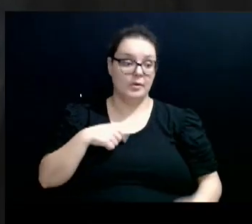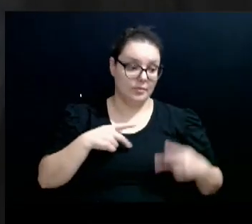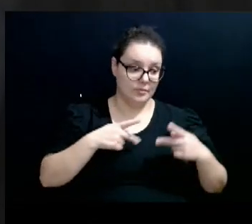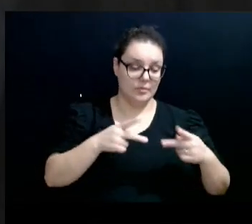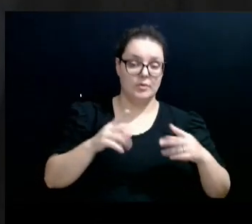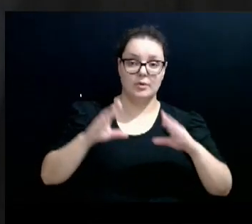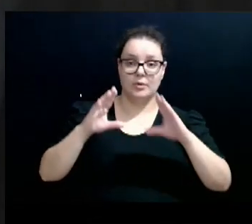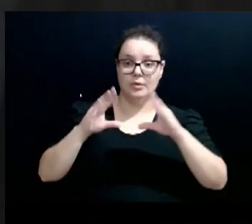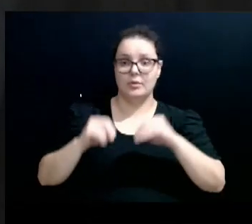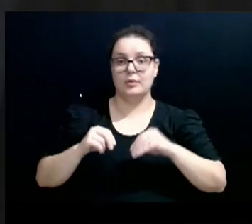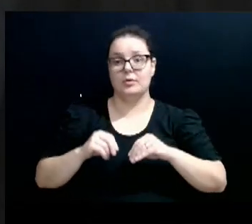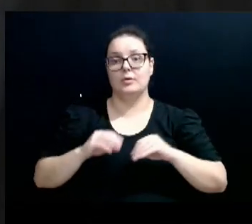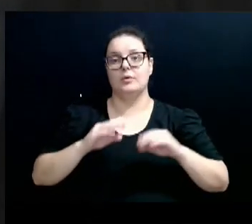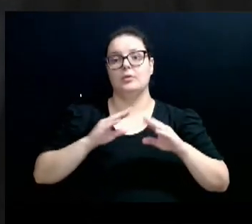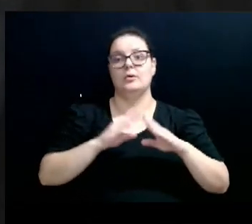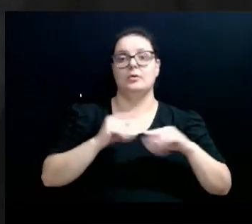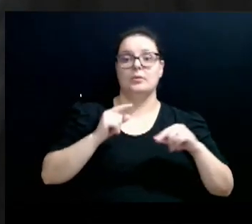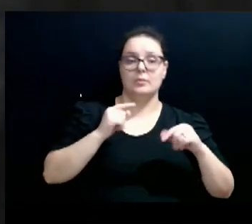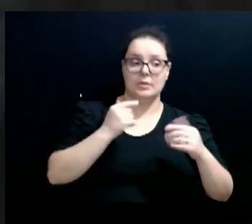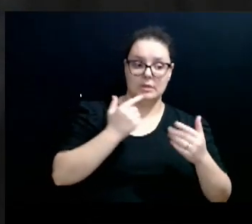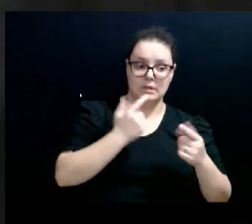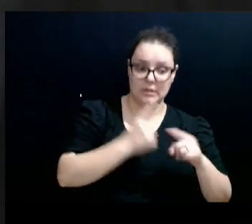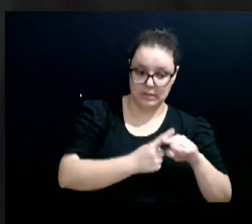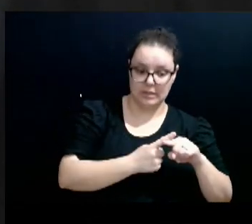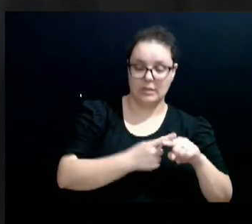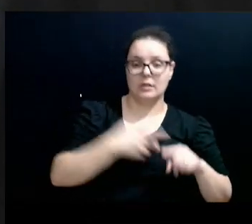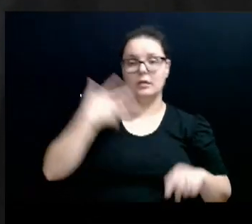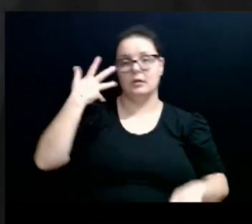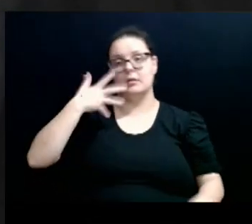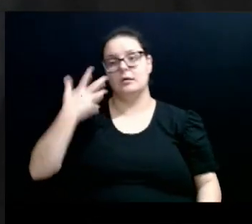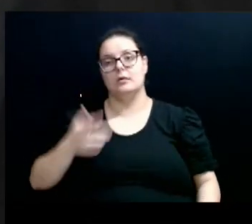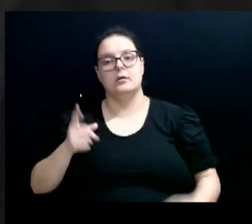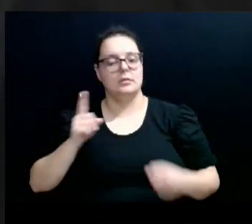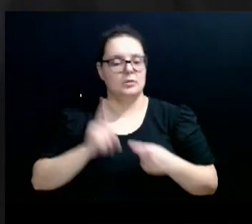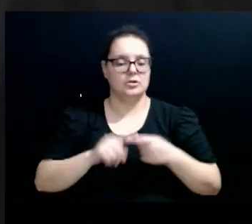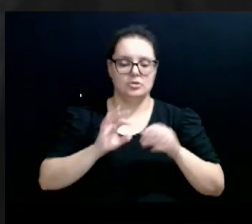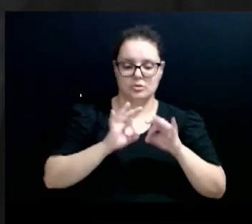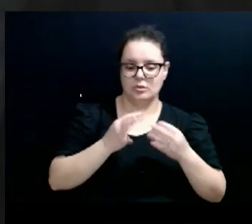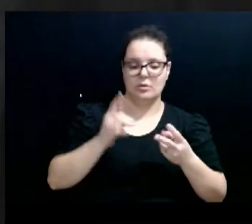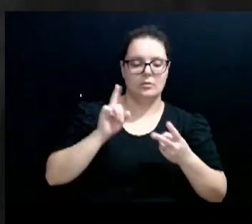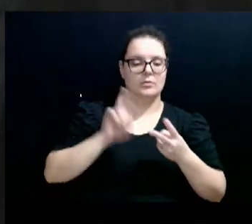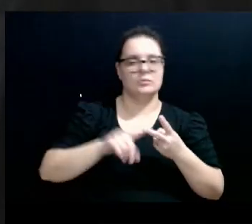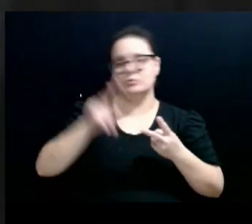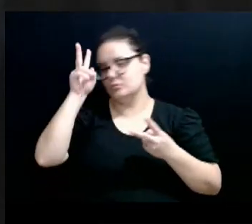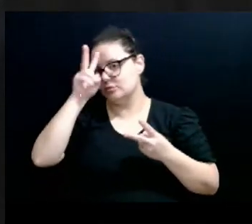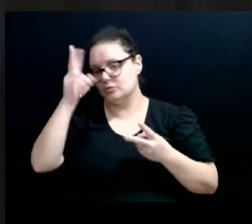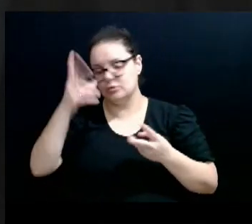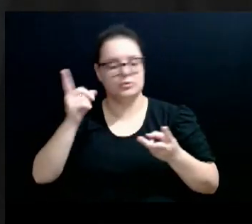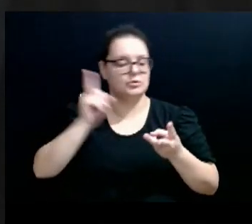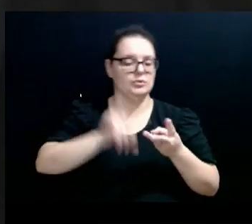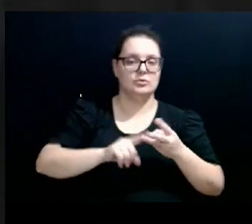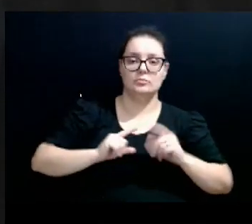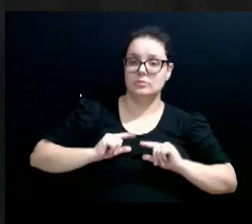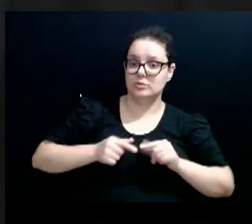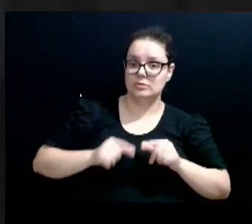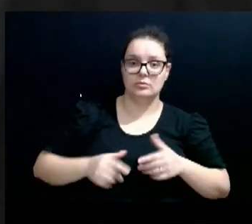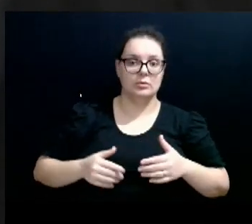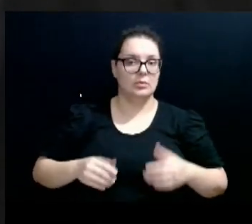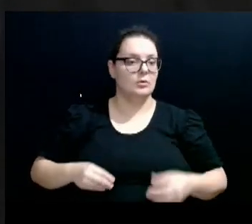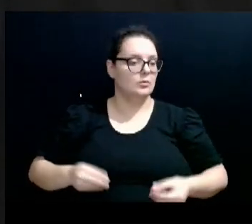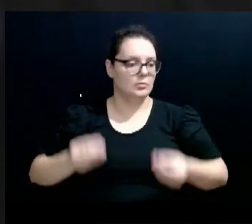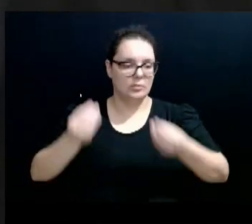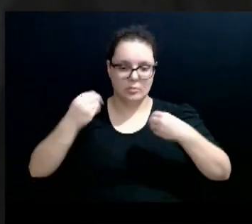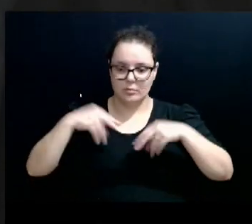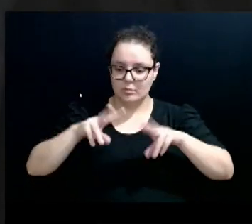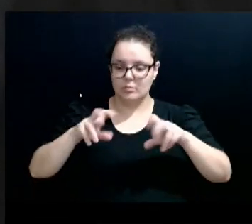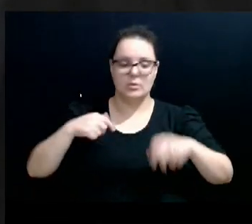dar palestras. Sim. Palestra de família, palestra sobre história, sobre Israel. O que me davam o tema eu ia. E